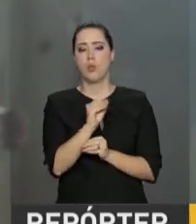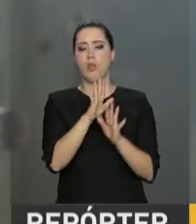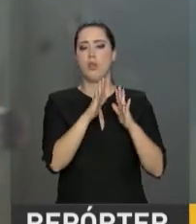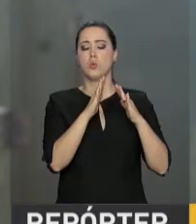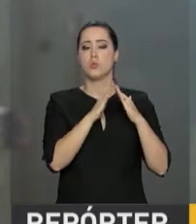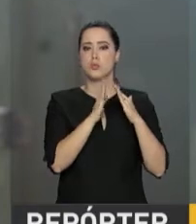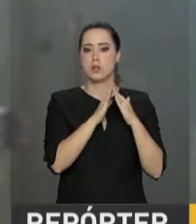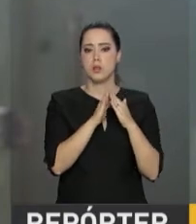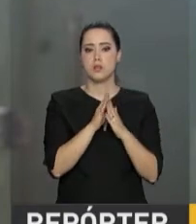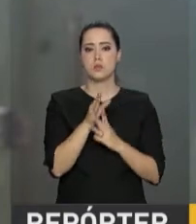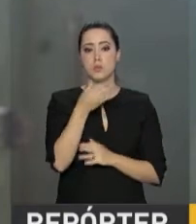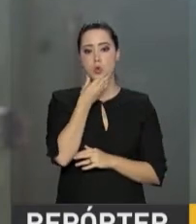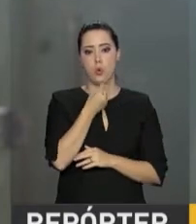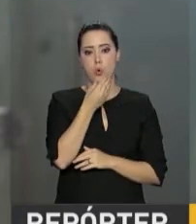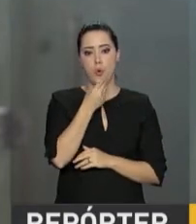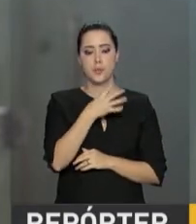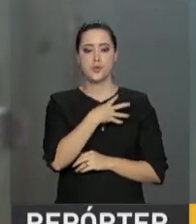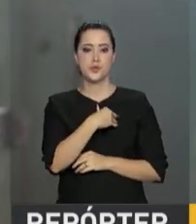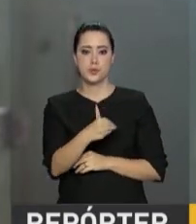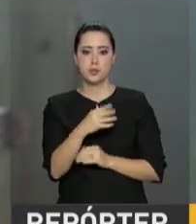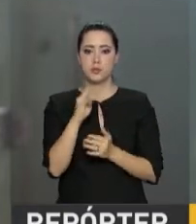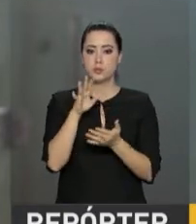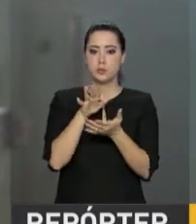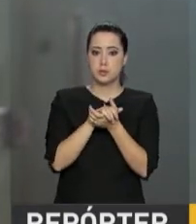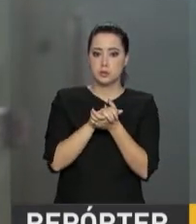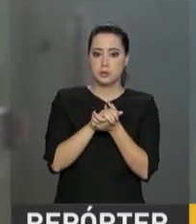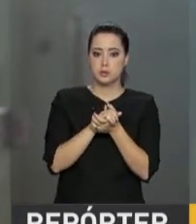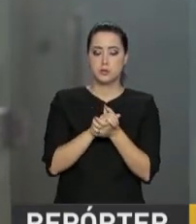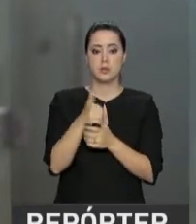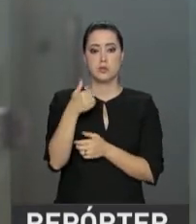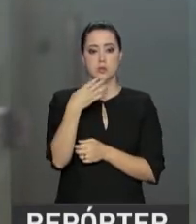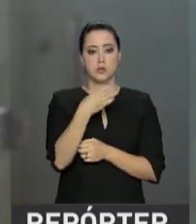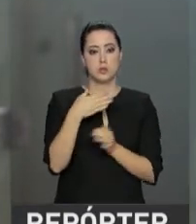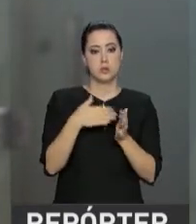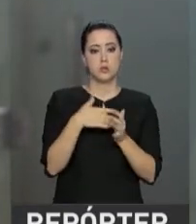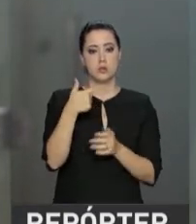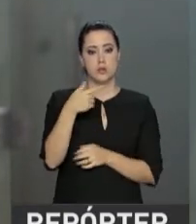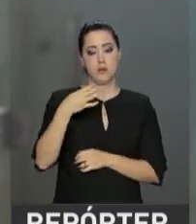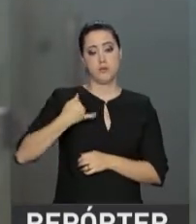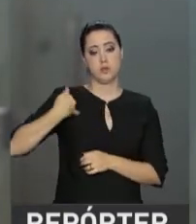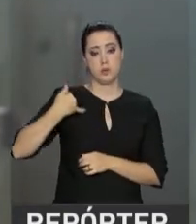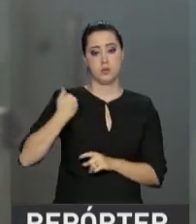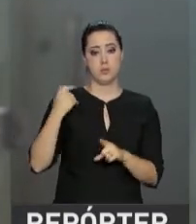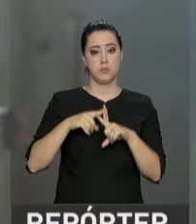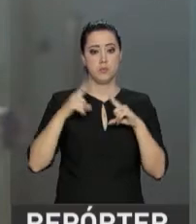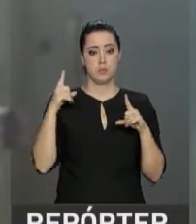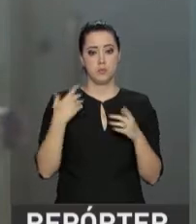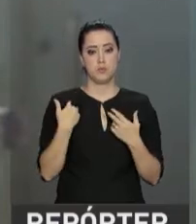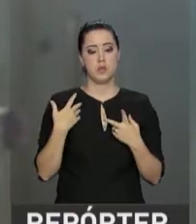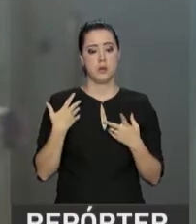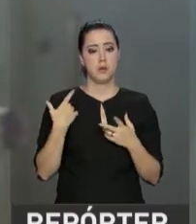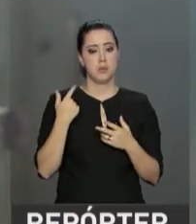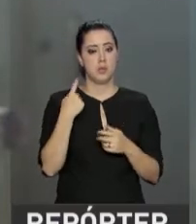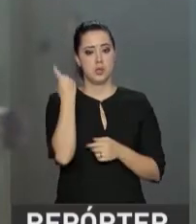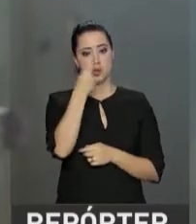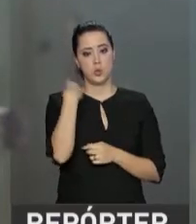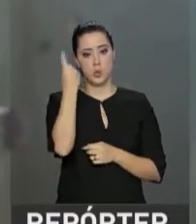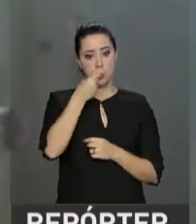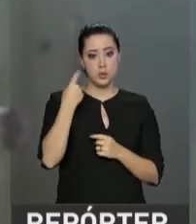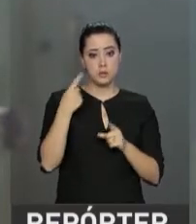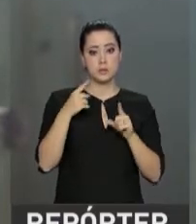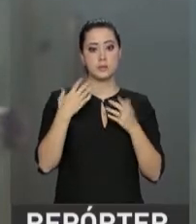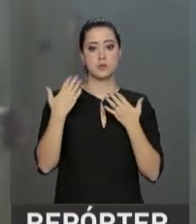homens filhos e cônjuges ou mesmo mais de 14 a 24 anos mas a intensidade de horas e ainda